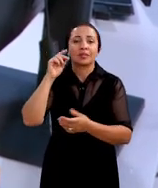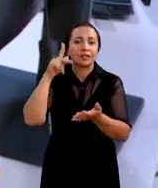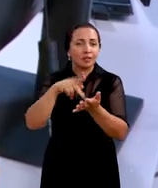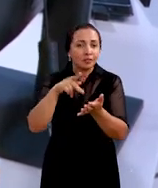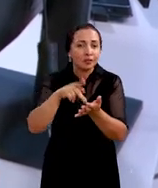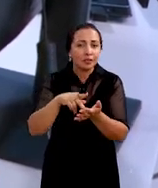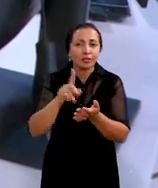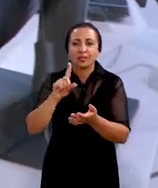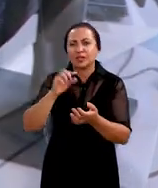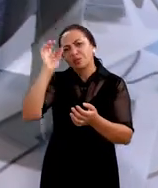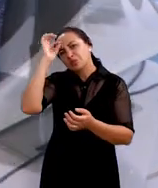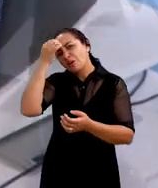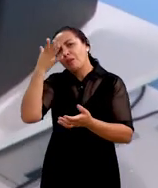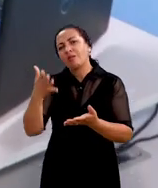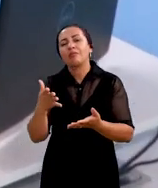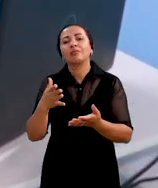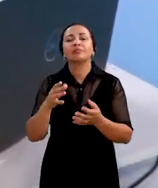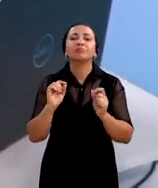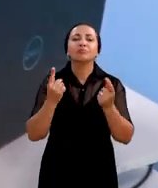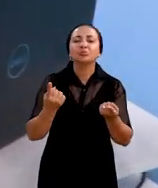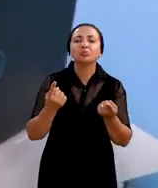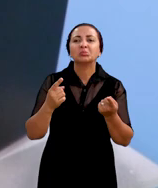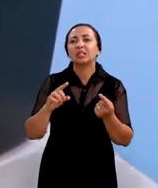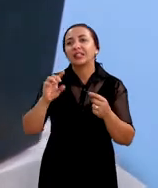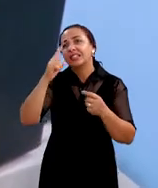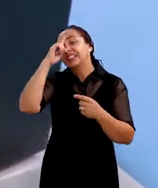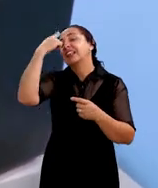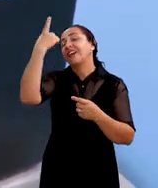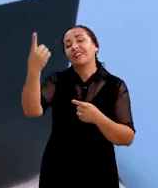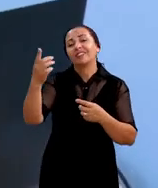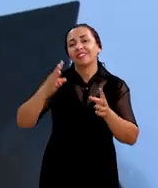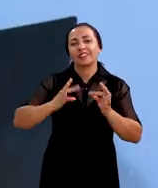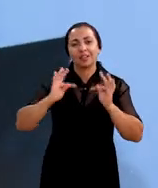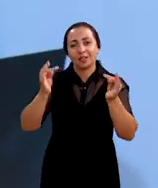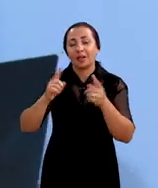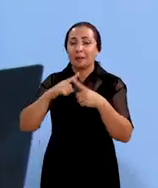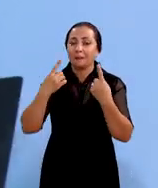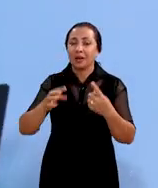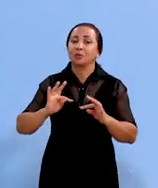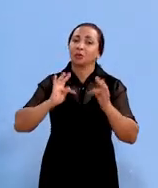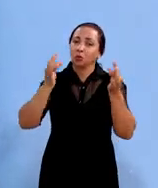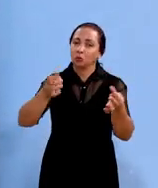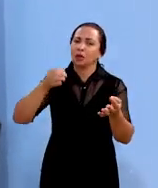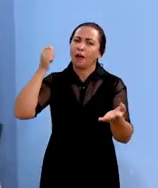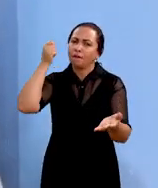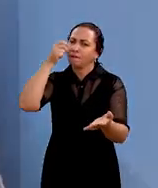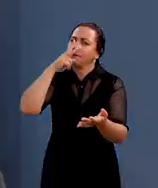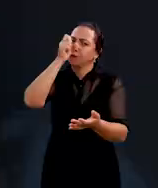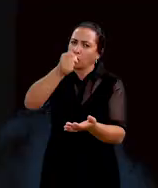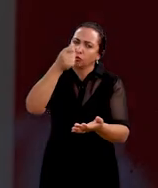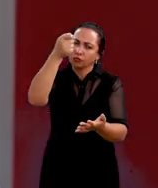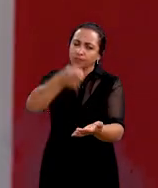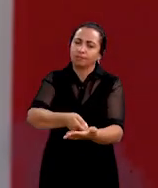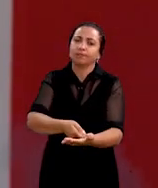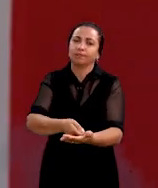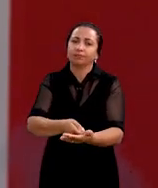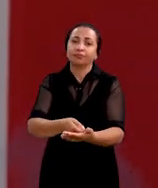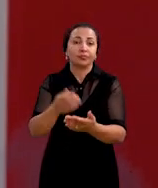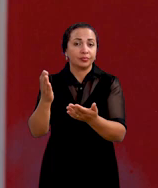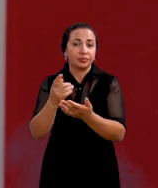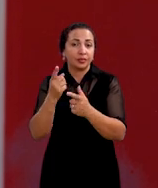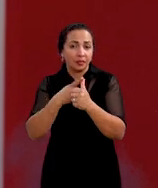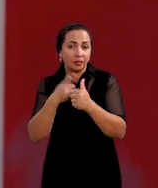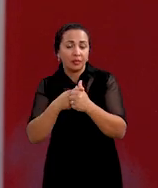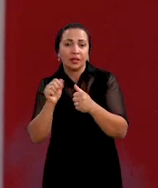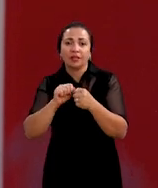as pessoas, né, que realmente não fosse só uma invençãozinha tecnológica, mas sim uma coisa que impactasse. A primeira abordagem